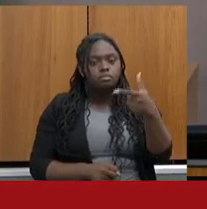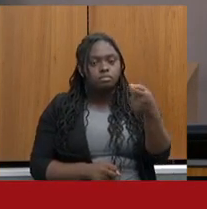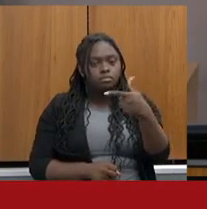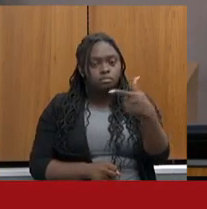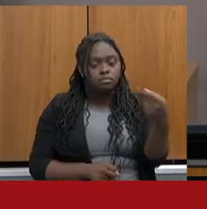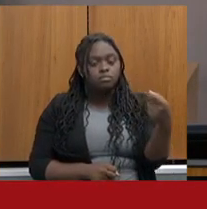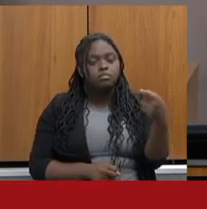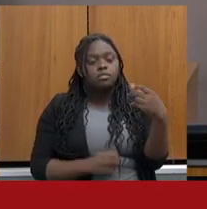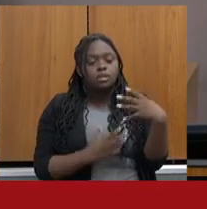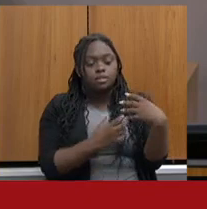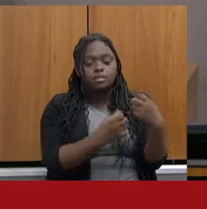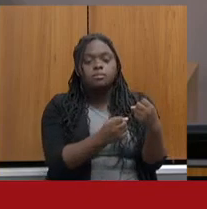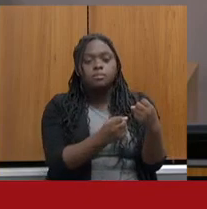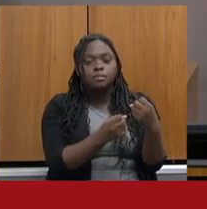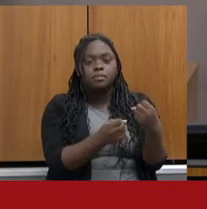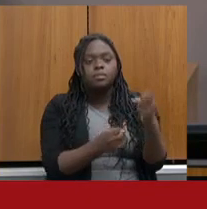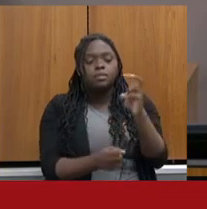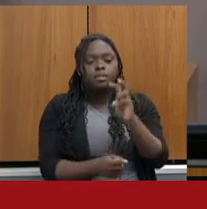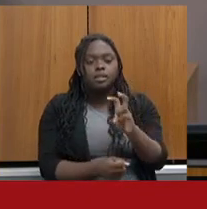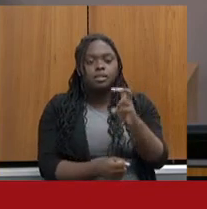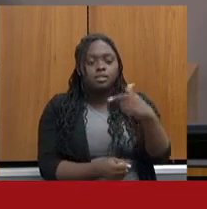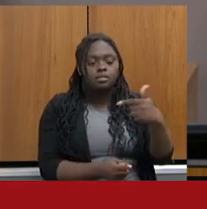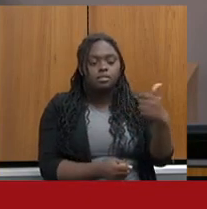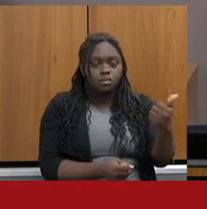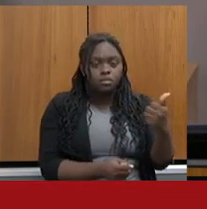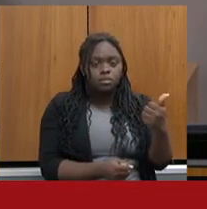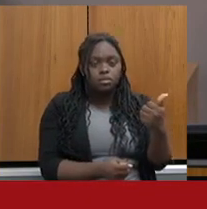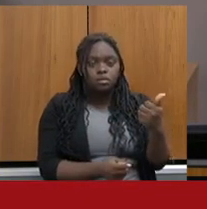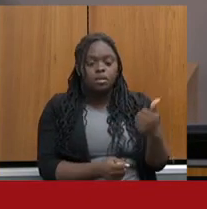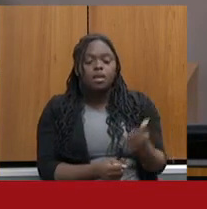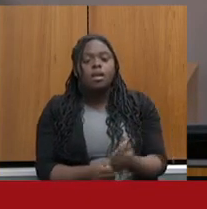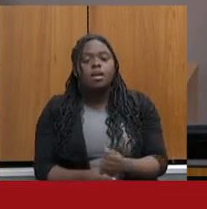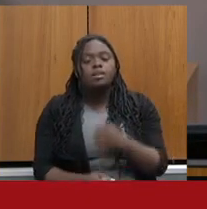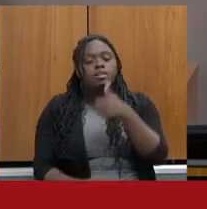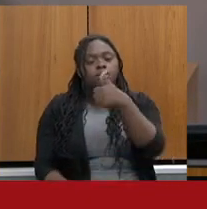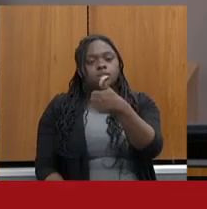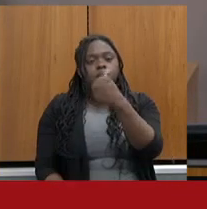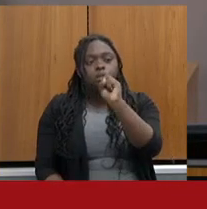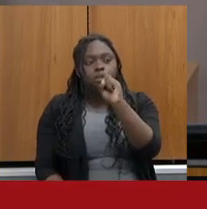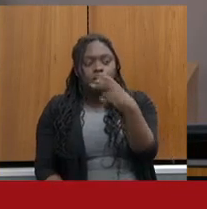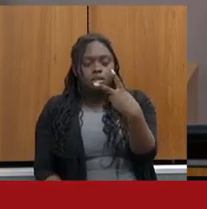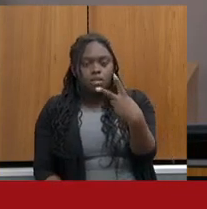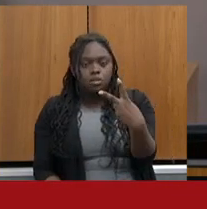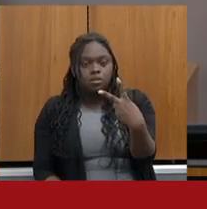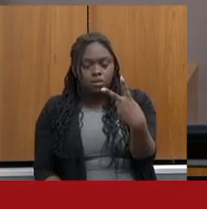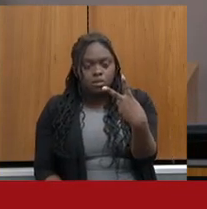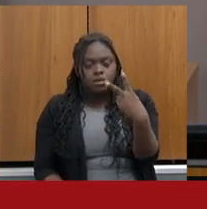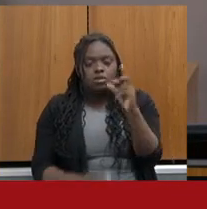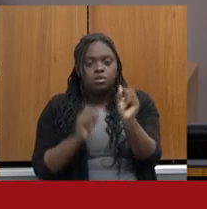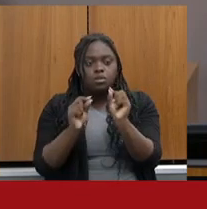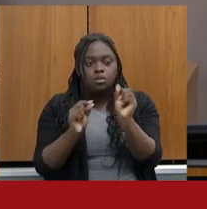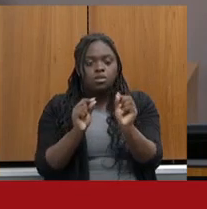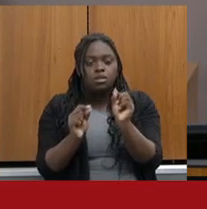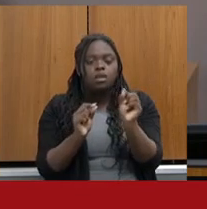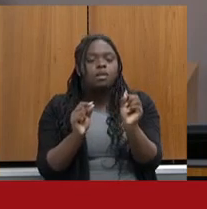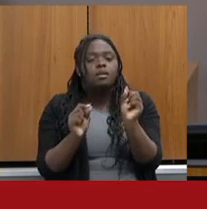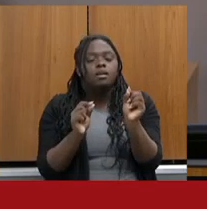a receber 521 182 foram para reserva